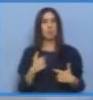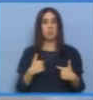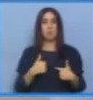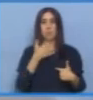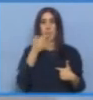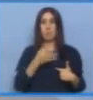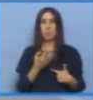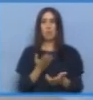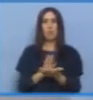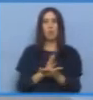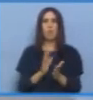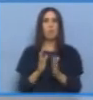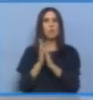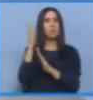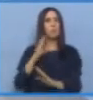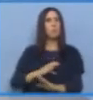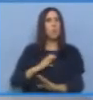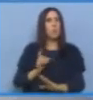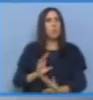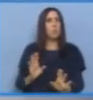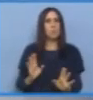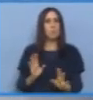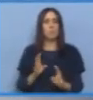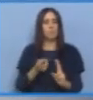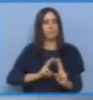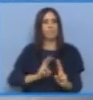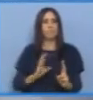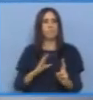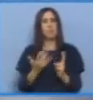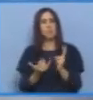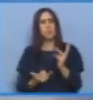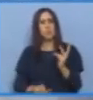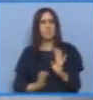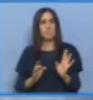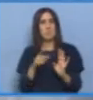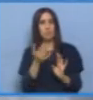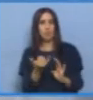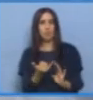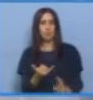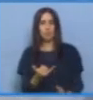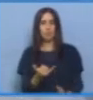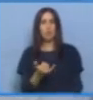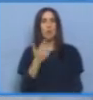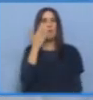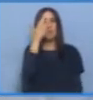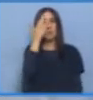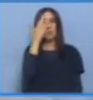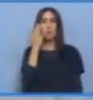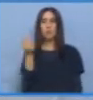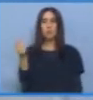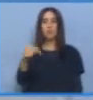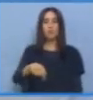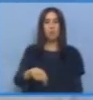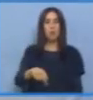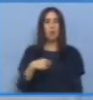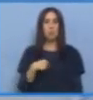o que está aqui em causa é confiar em Deus ou não. Tudo o resto são questões secundárias e essa é uma questão secundária, não é? Muito provavelmente quando chegar, nem sei se vou